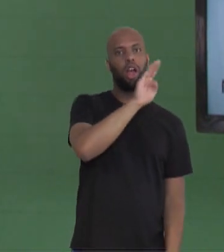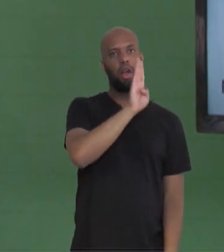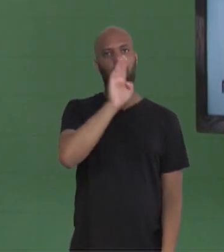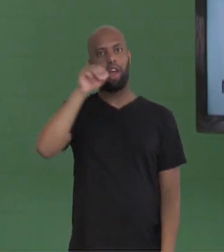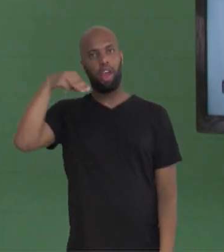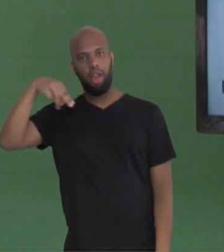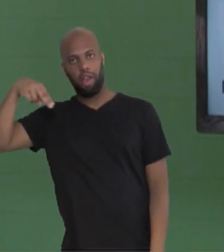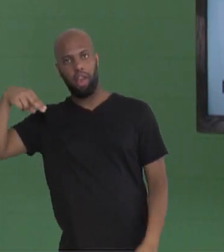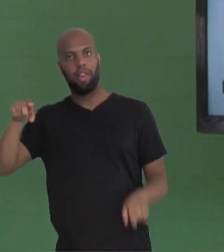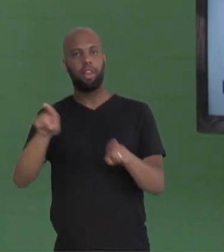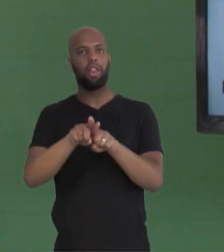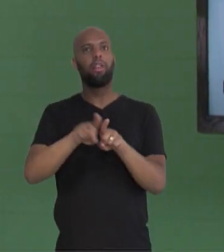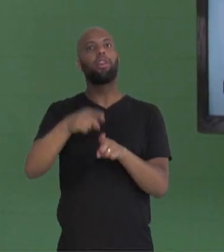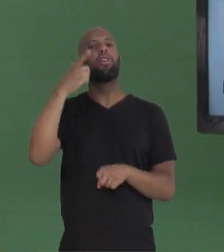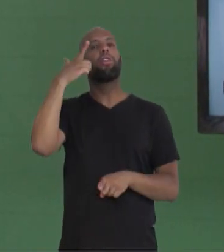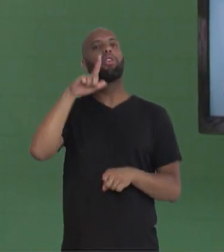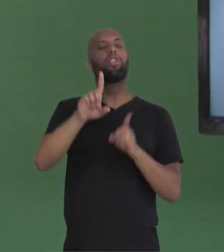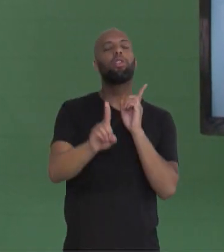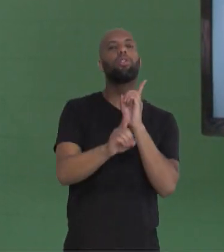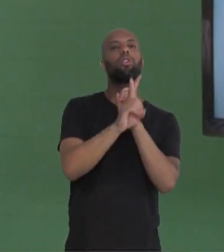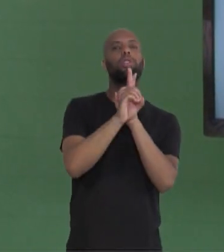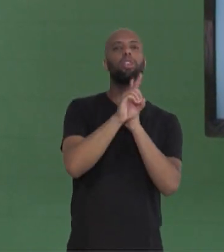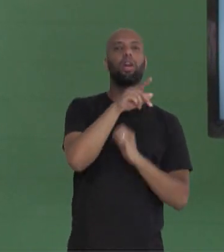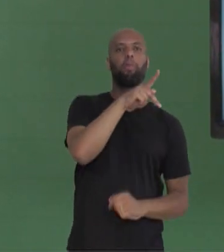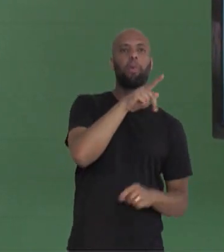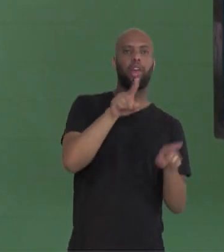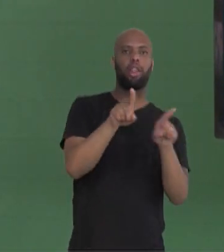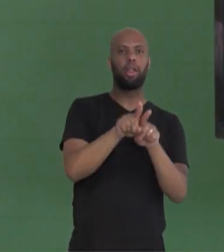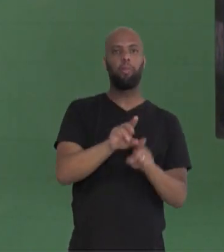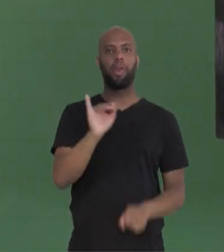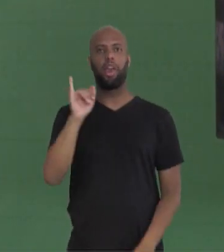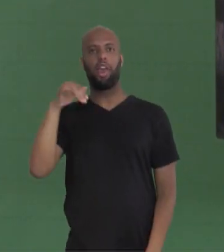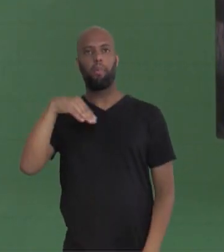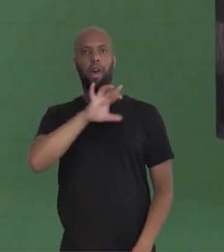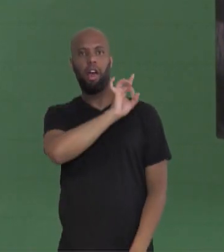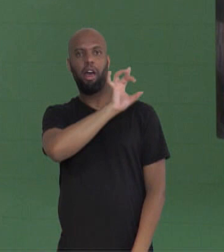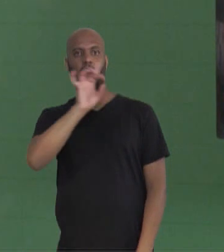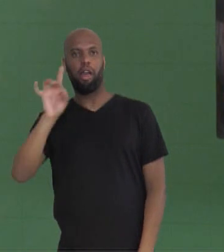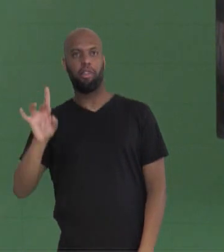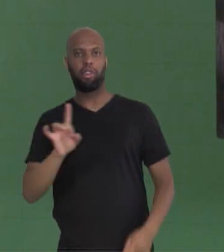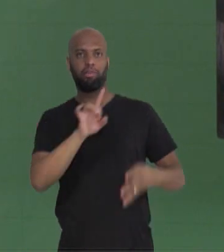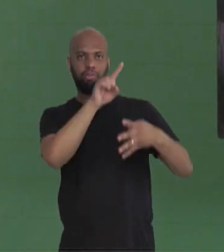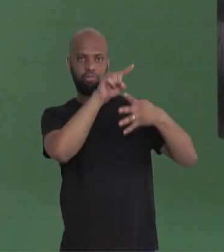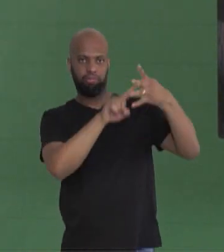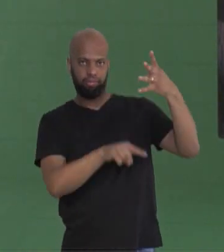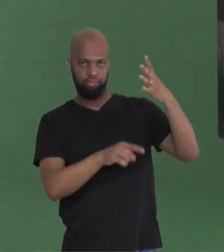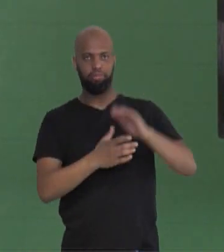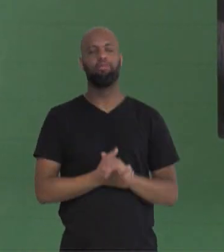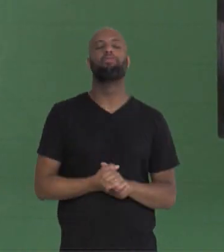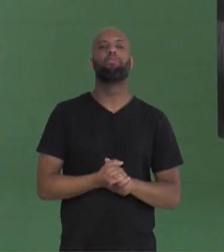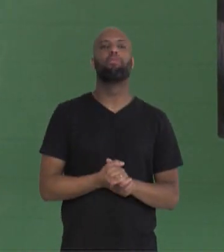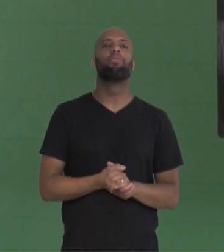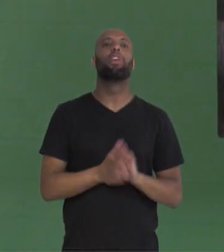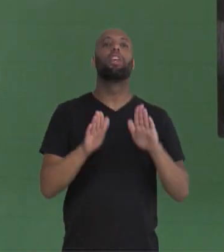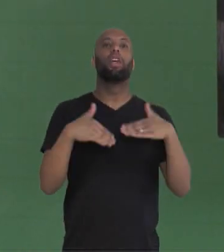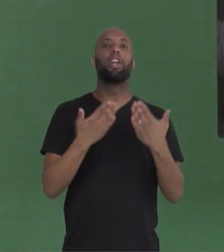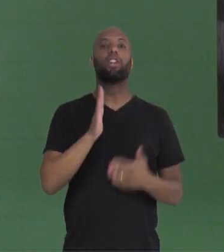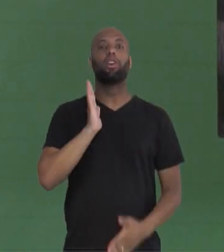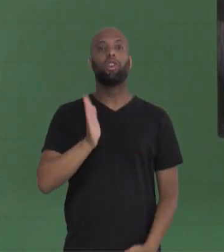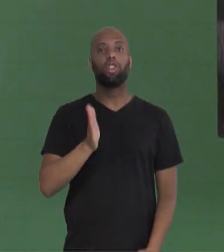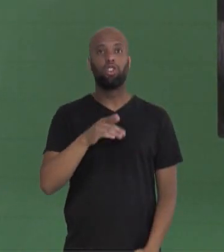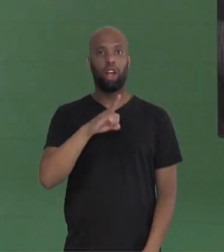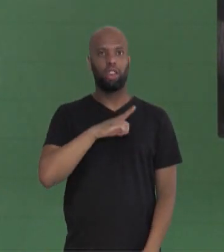e assim a gente consegue calcular o período e a imagem de cada uma das alternativas a seguir, tá certo? Então, aqui a gente já tem